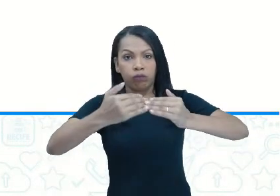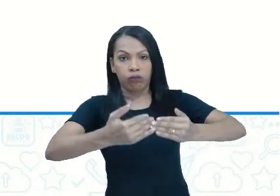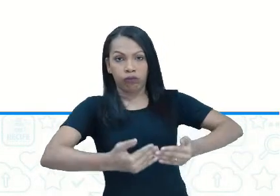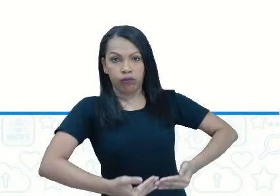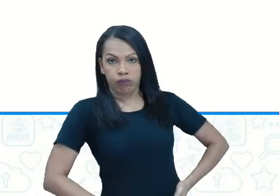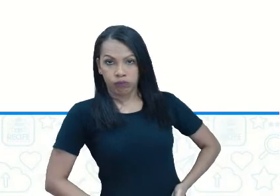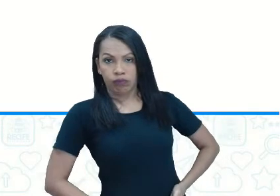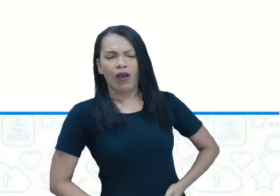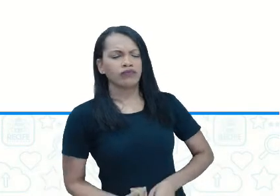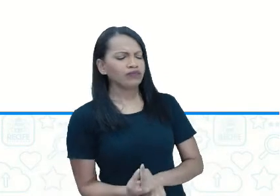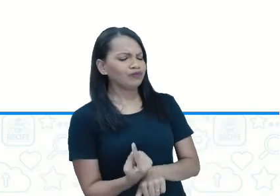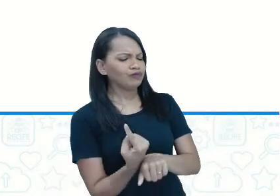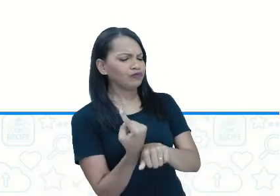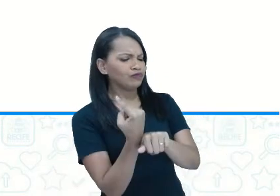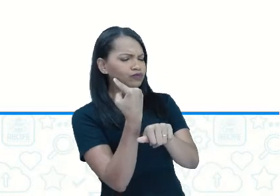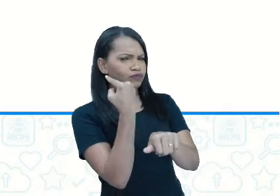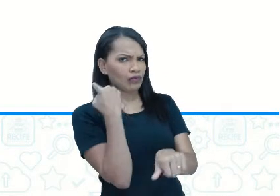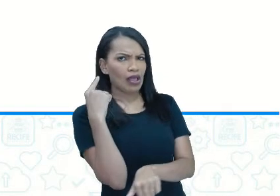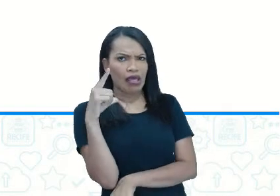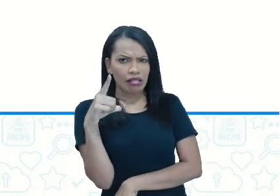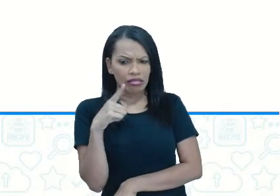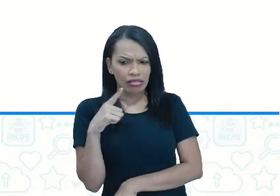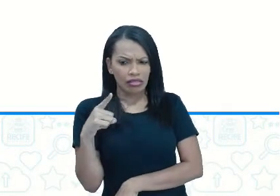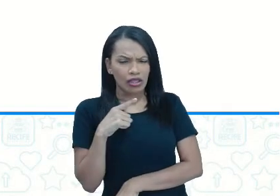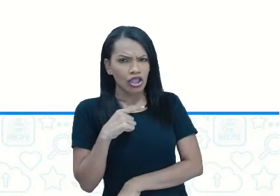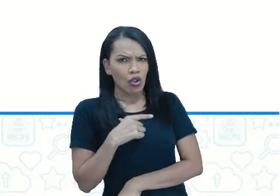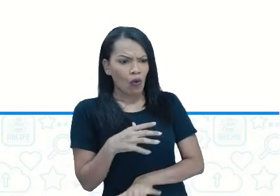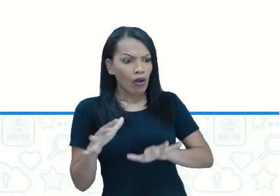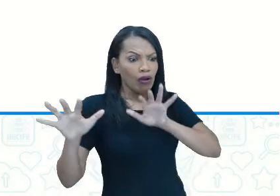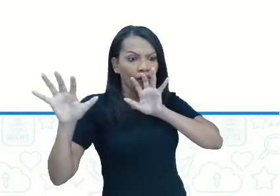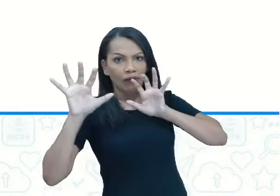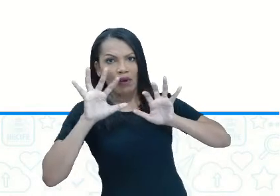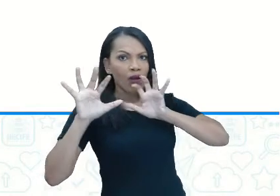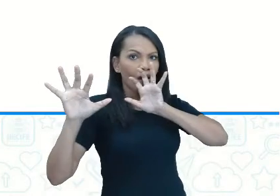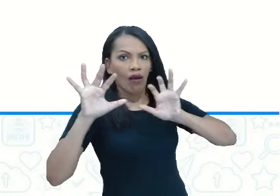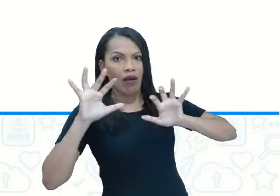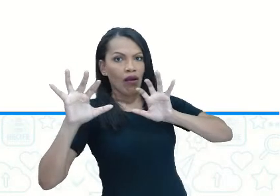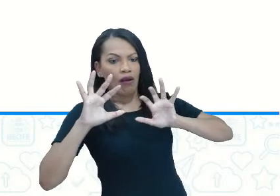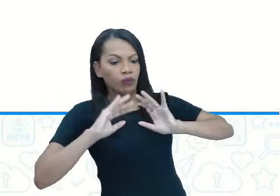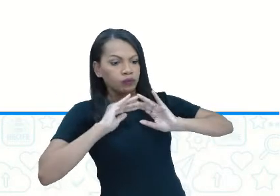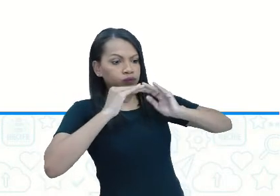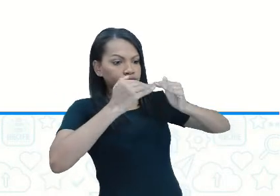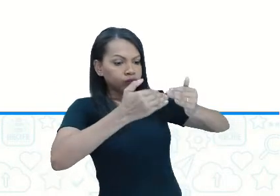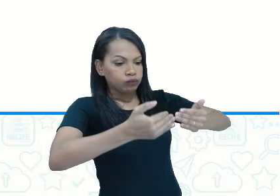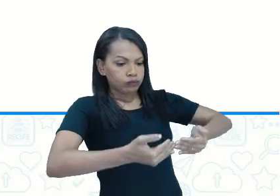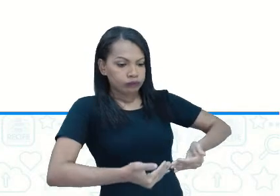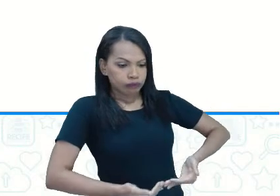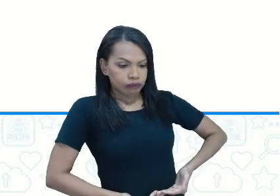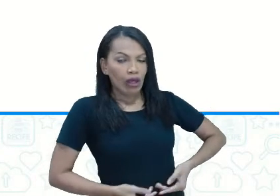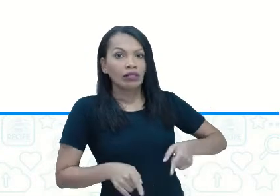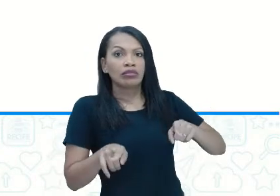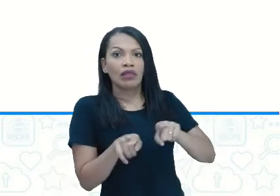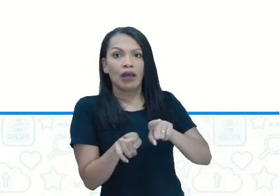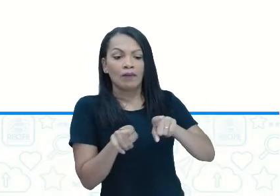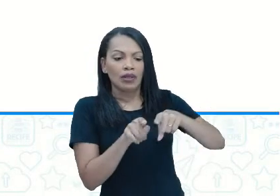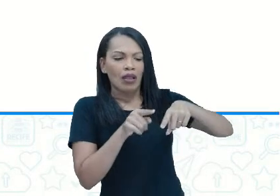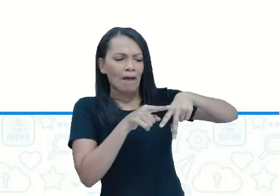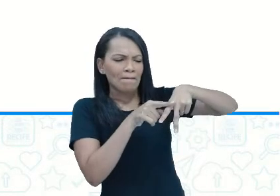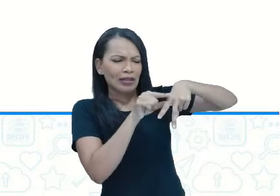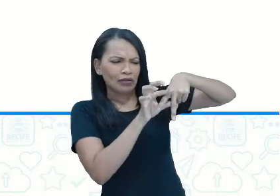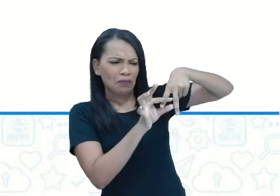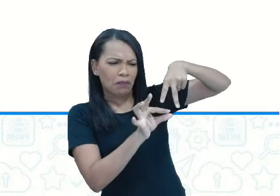começar. Há muito tempo existiu um monstro barrigudo de pernas compridas. Esse